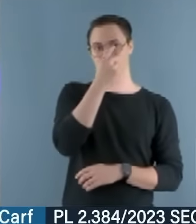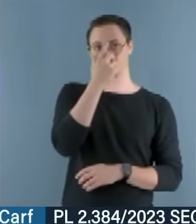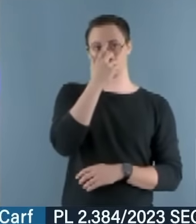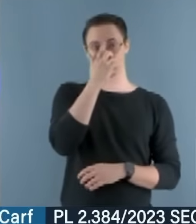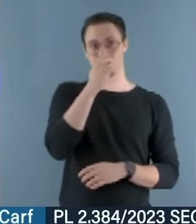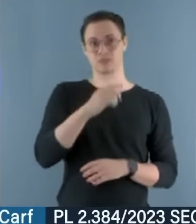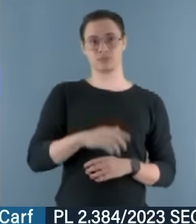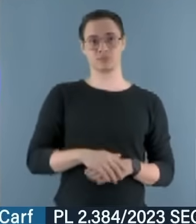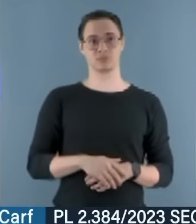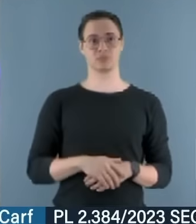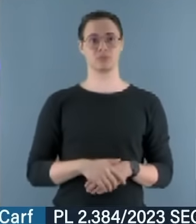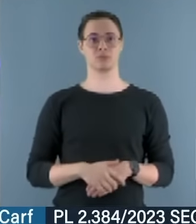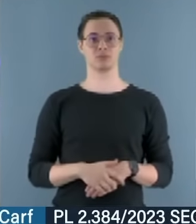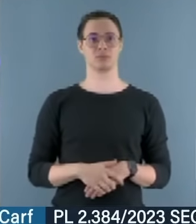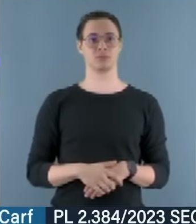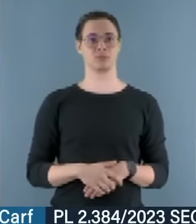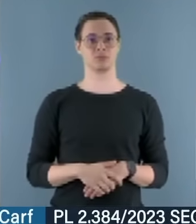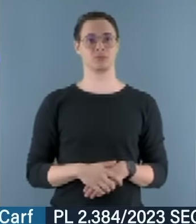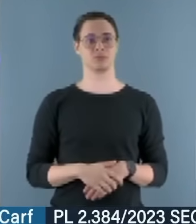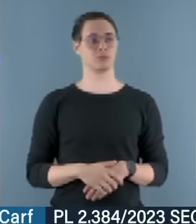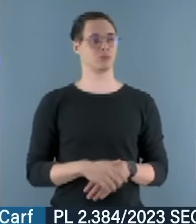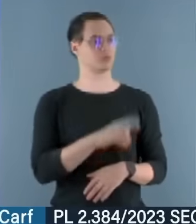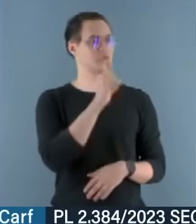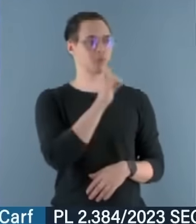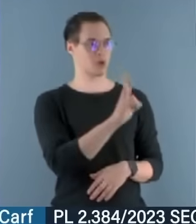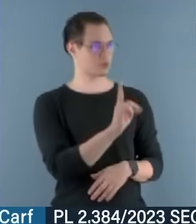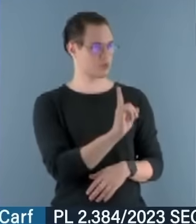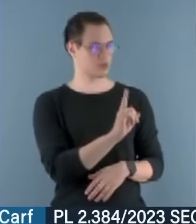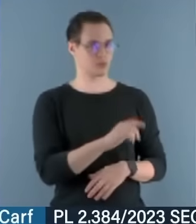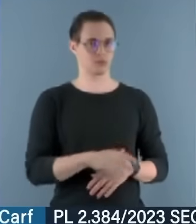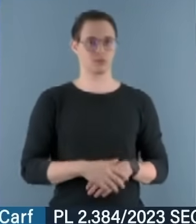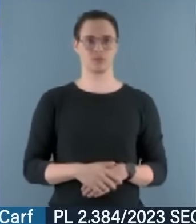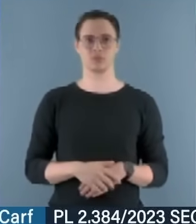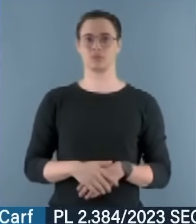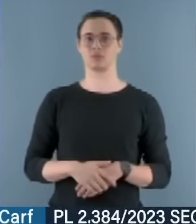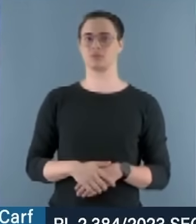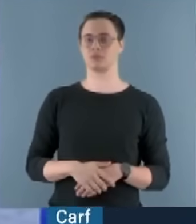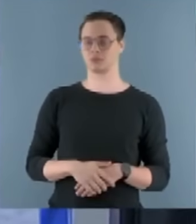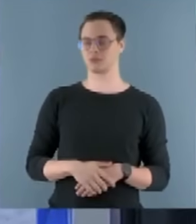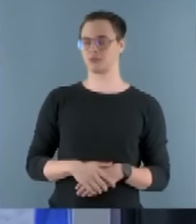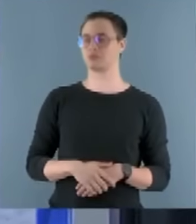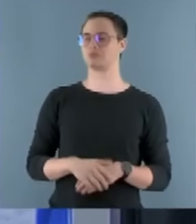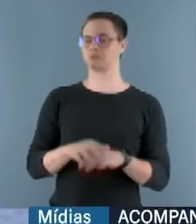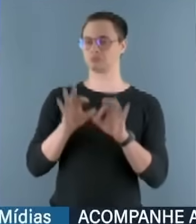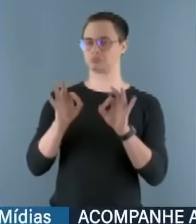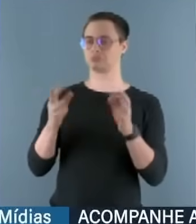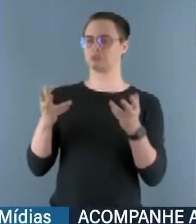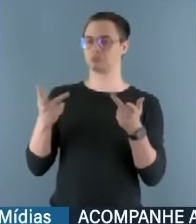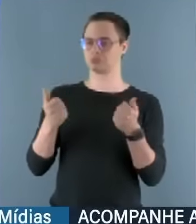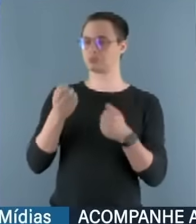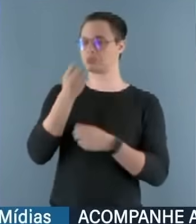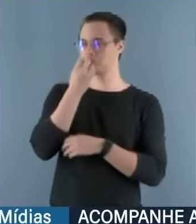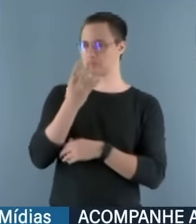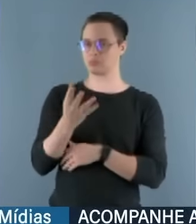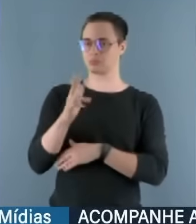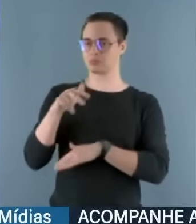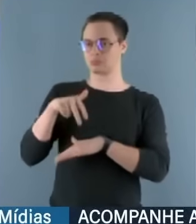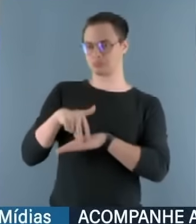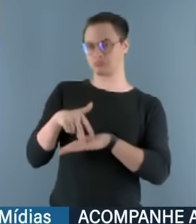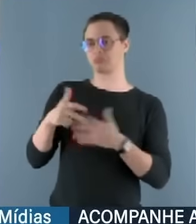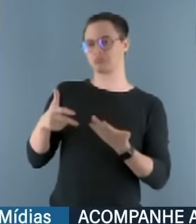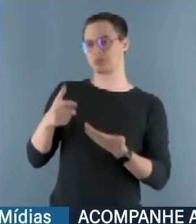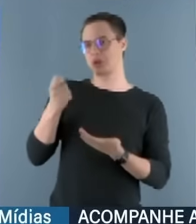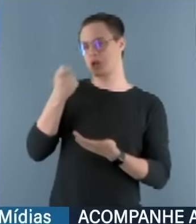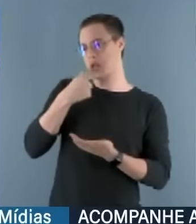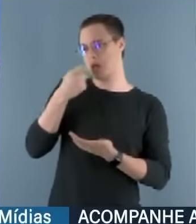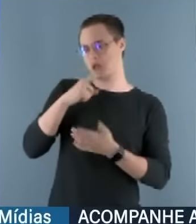Pergunta excelente, o deputado. Não obrigado. Vou responder. O senhor não vai responder. Excelente. Muito, muito, muito bom a sua ironia e o seu sarro